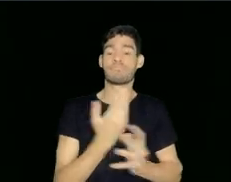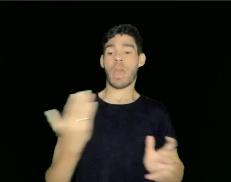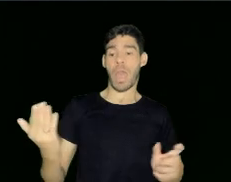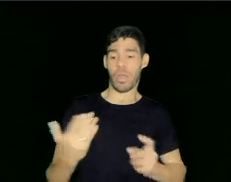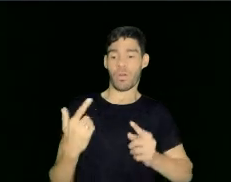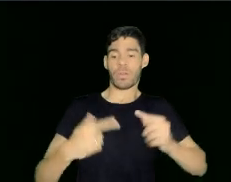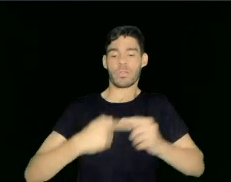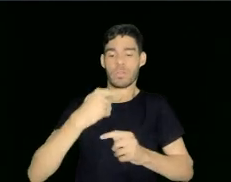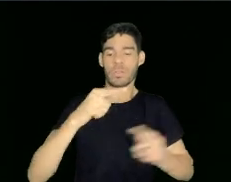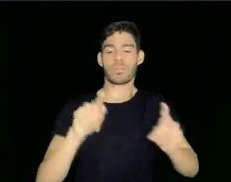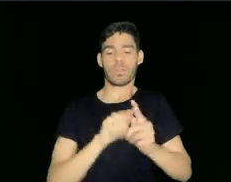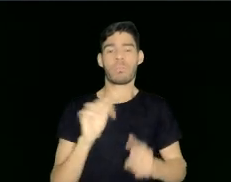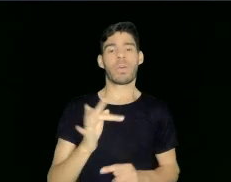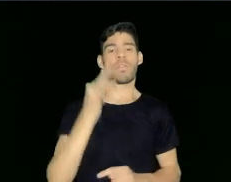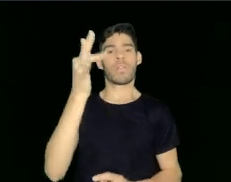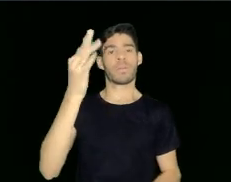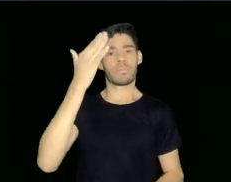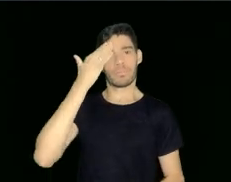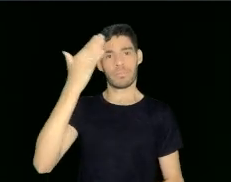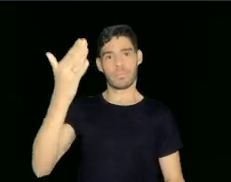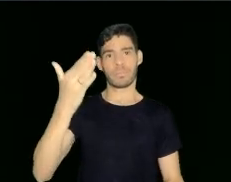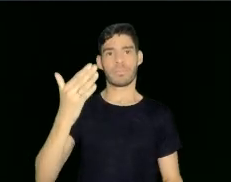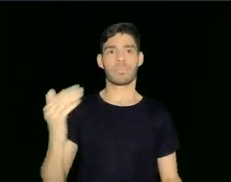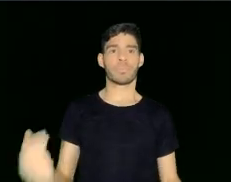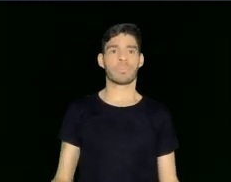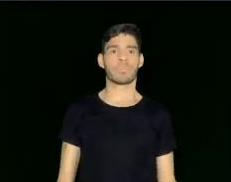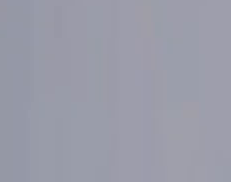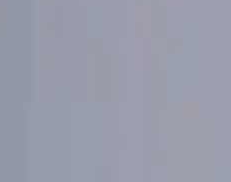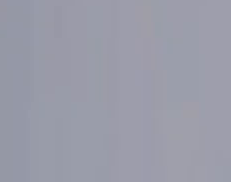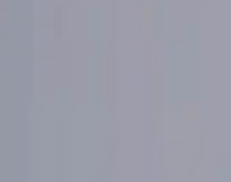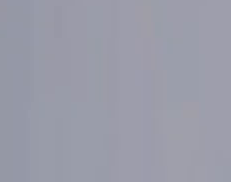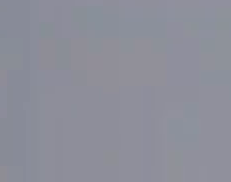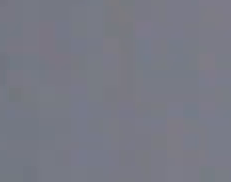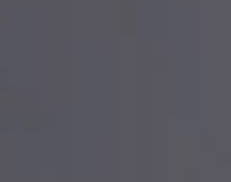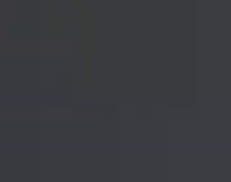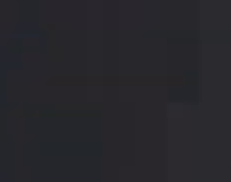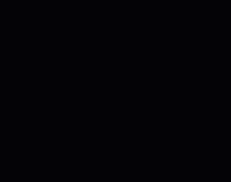equilibrado para a presente e as futuras gerações. Muito obrigada.